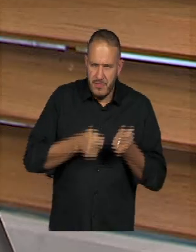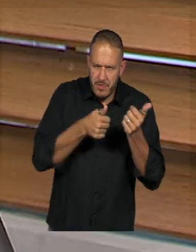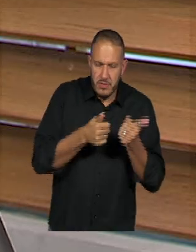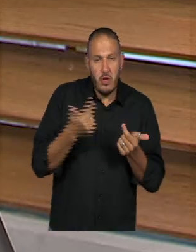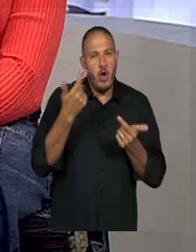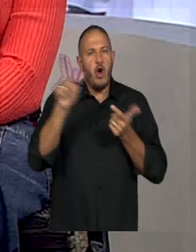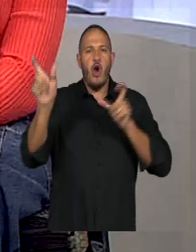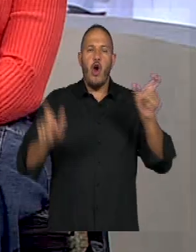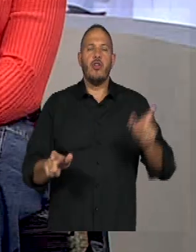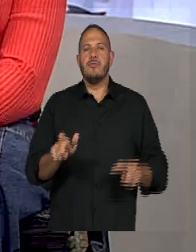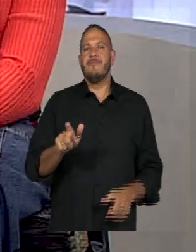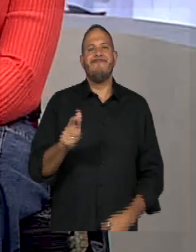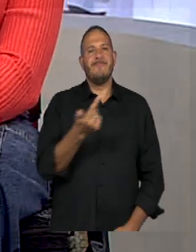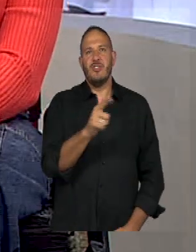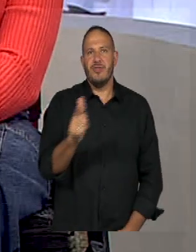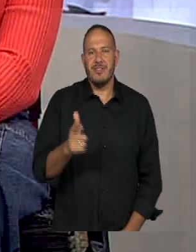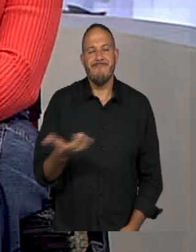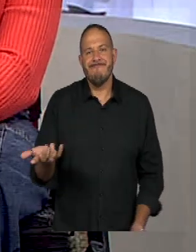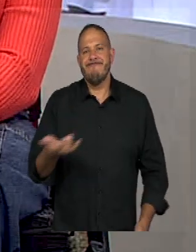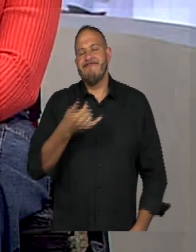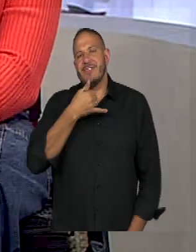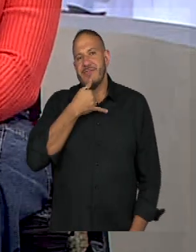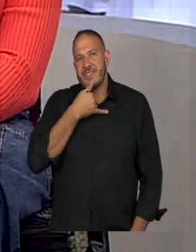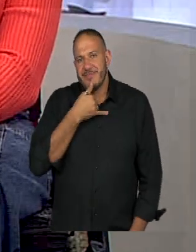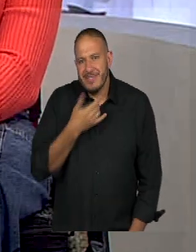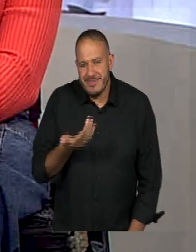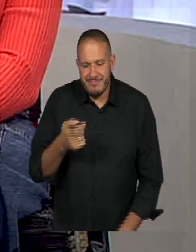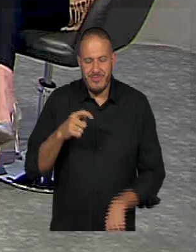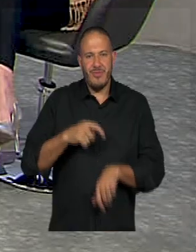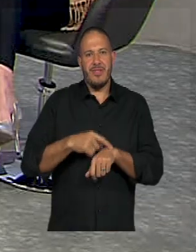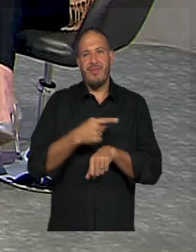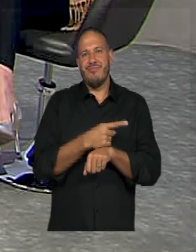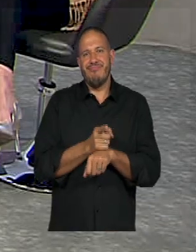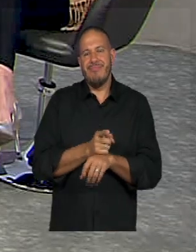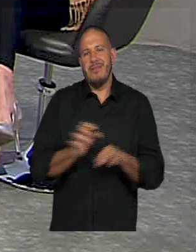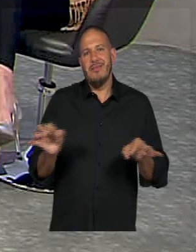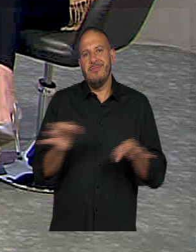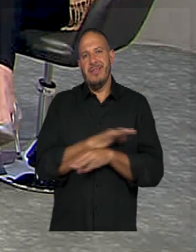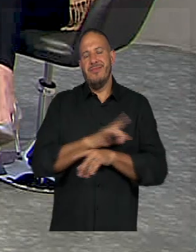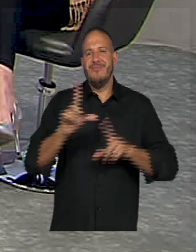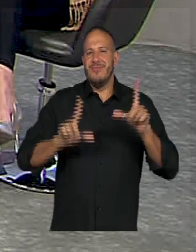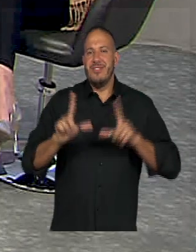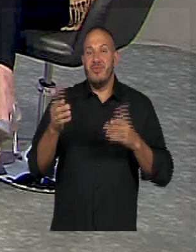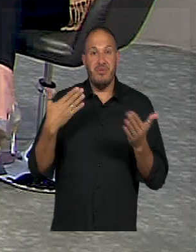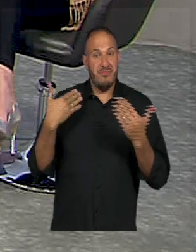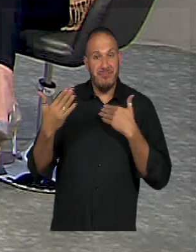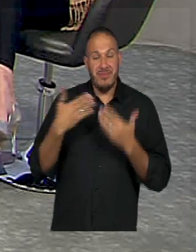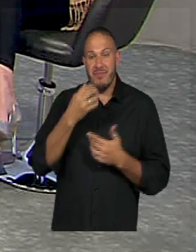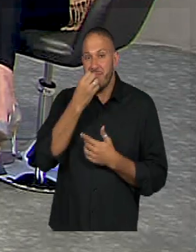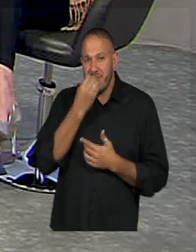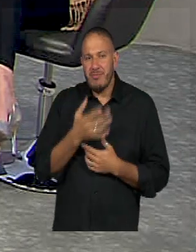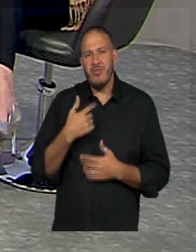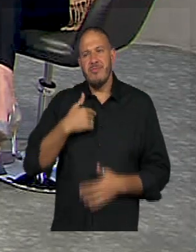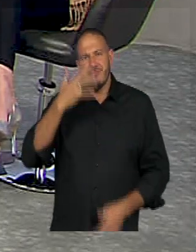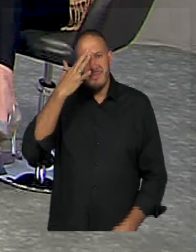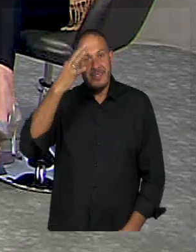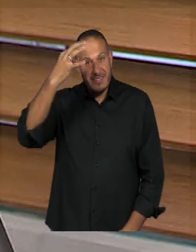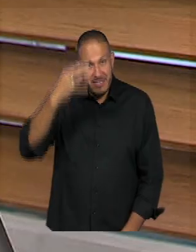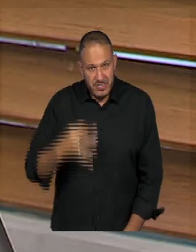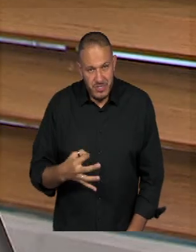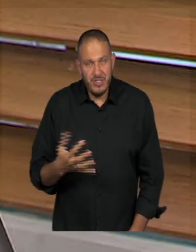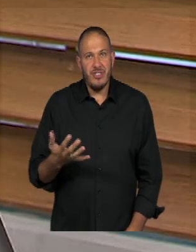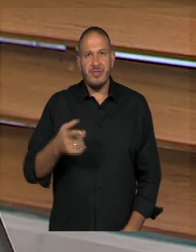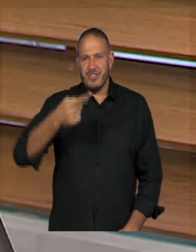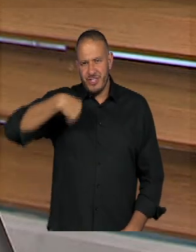não têm. Ô Mércia, infelizmente nós vamos ter que encerrar o programa. O papo está muito bom, eu tenho certeza que muita gente